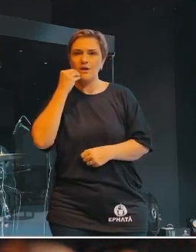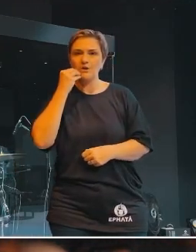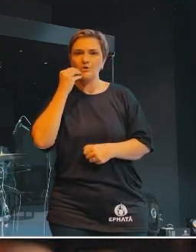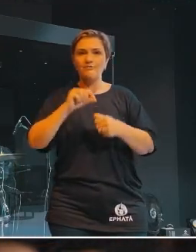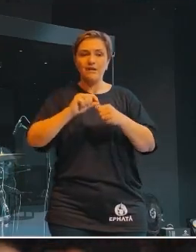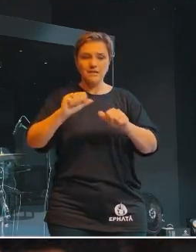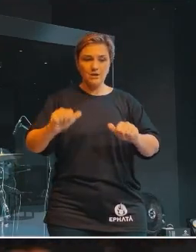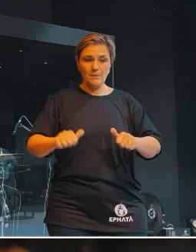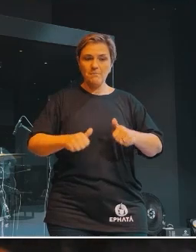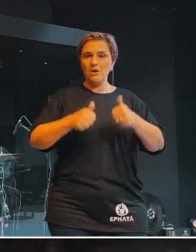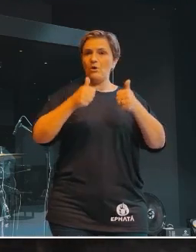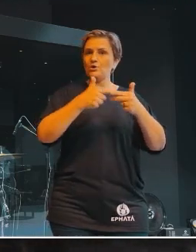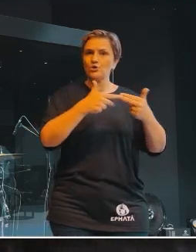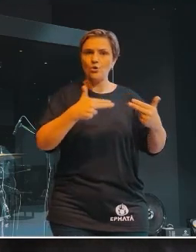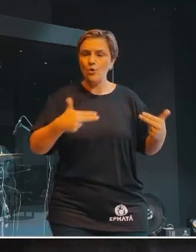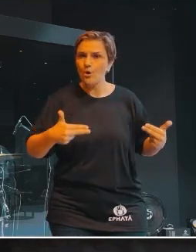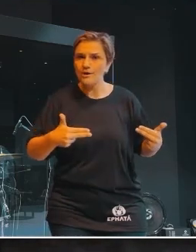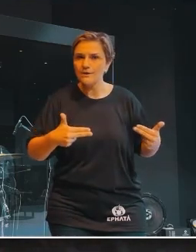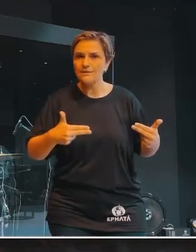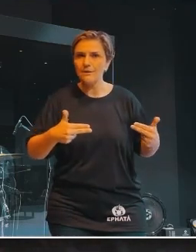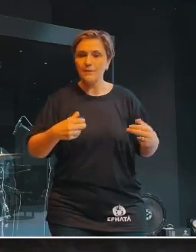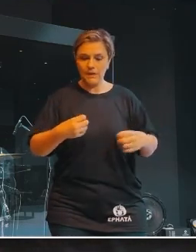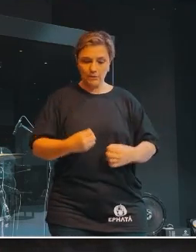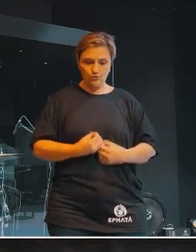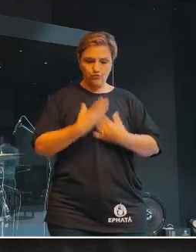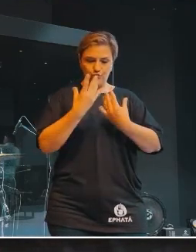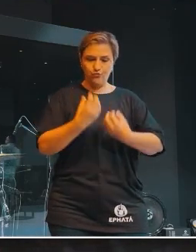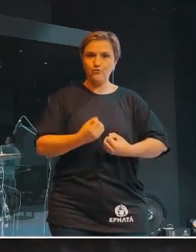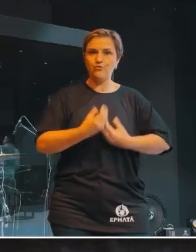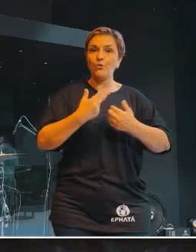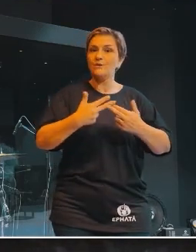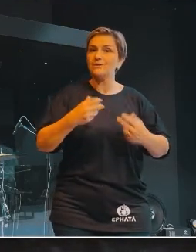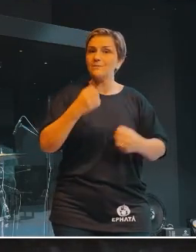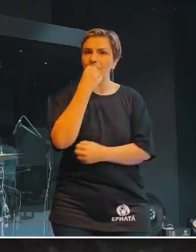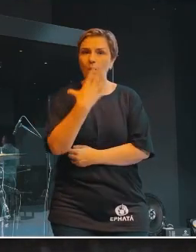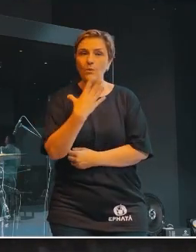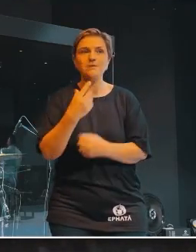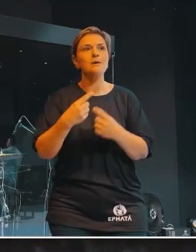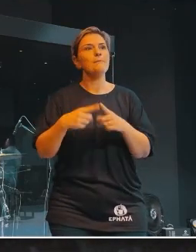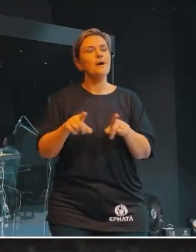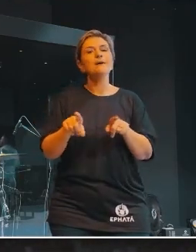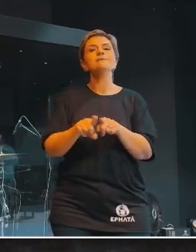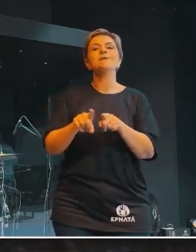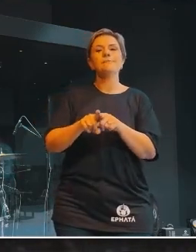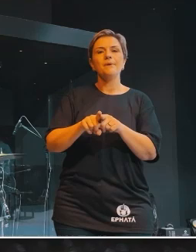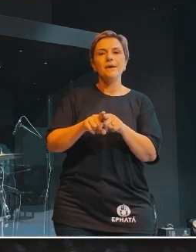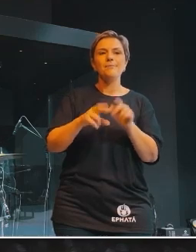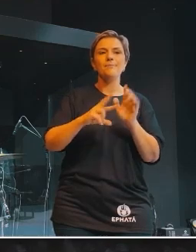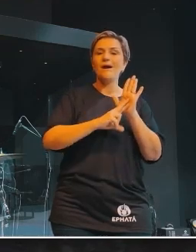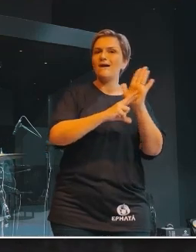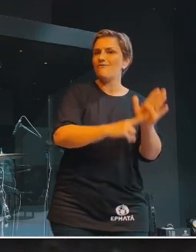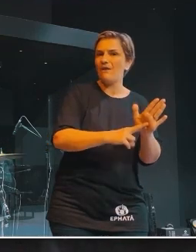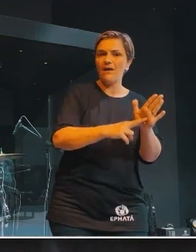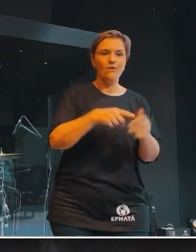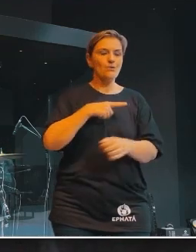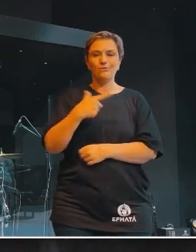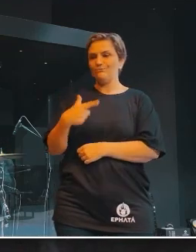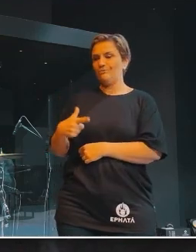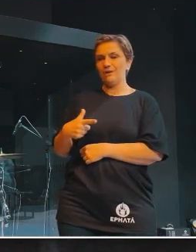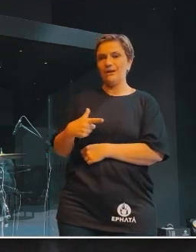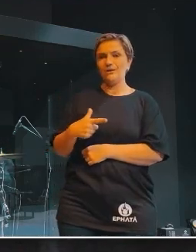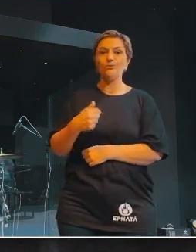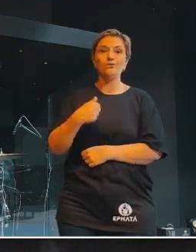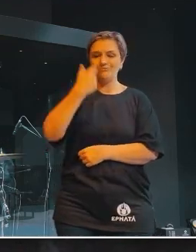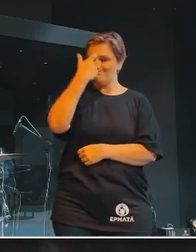de dentro de mim, para que nasça o melhor de dentro de mim, mas também para denunciar ou revelar aquilo que eu não tenho e aquilo que eu